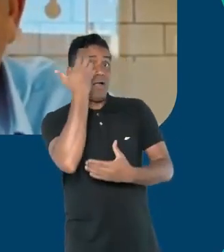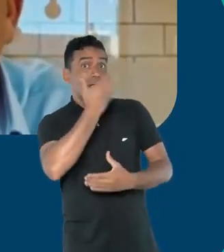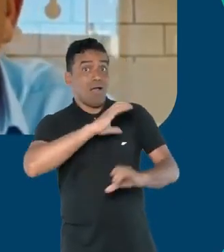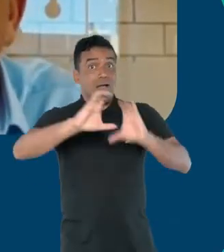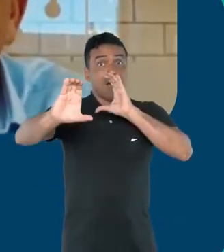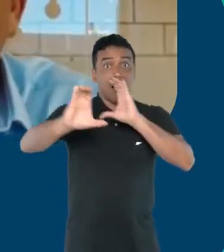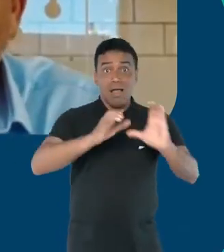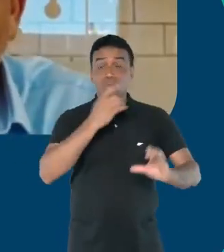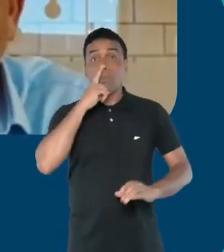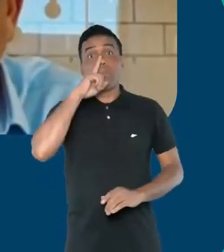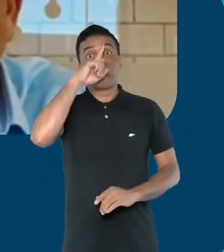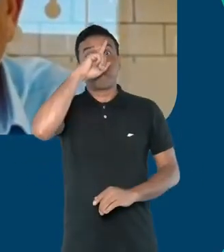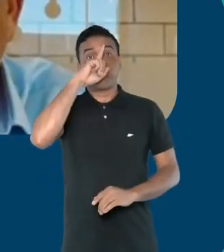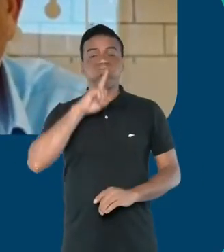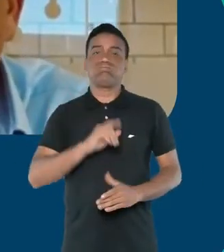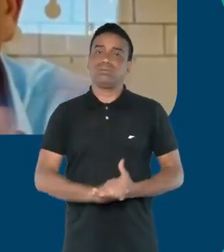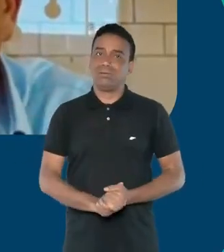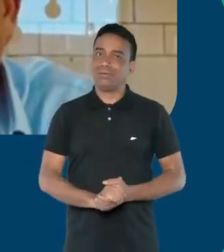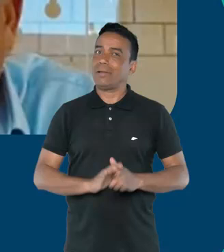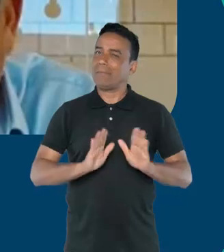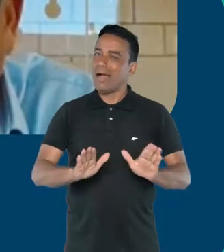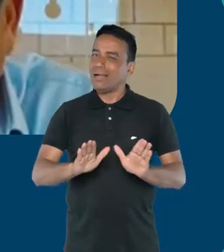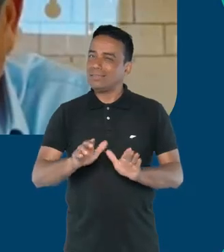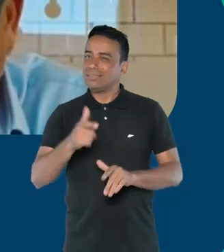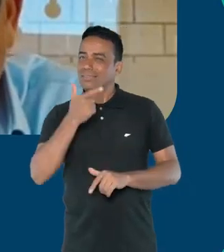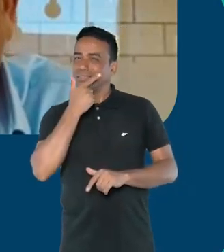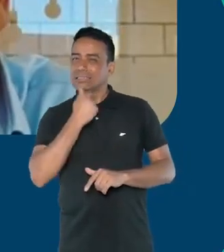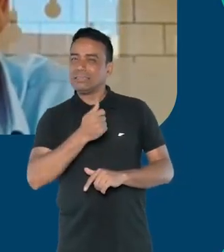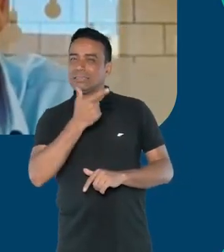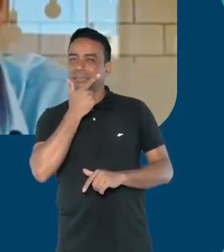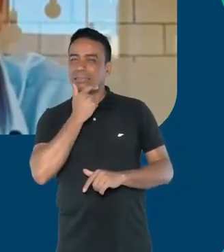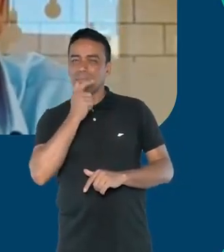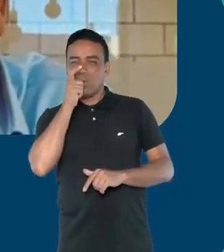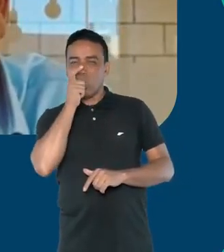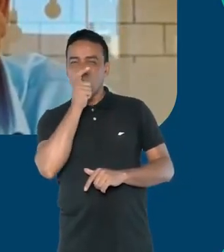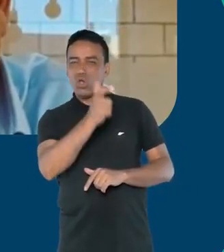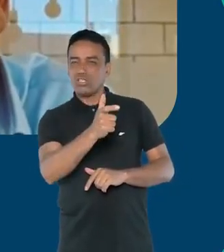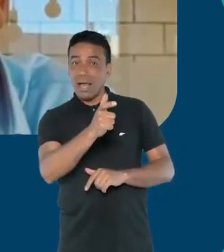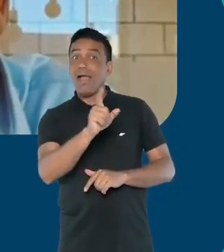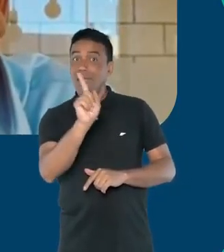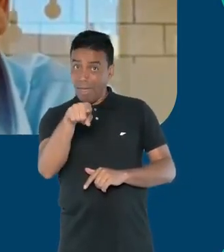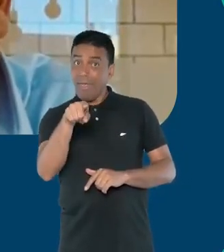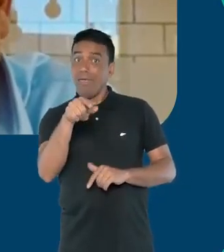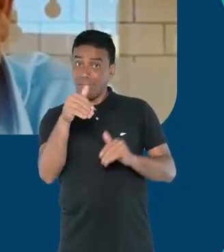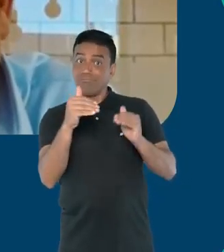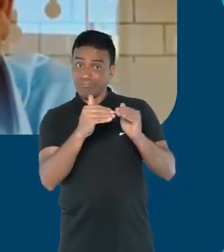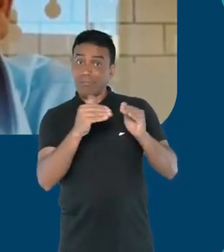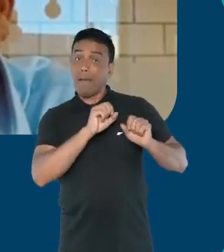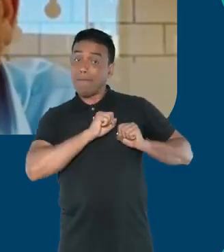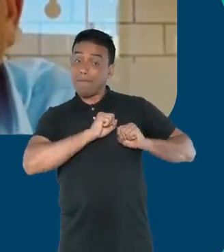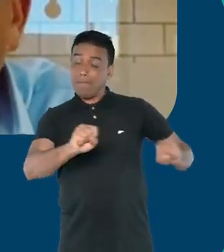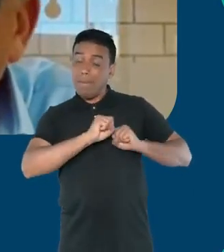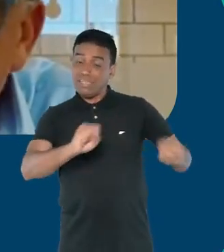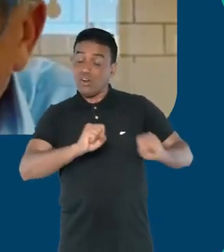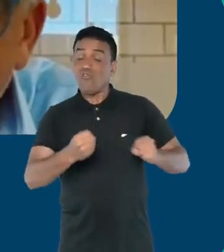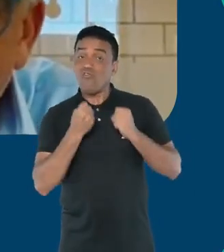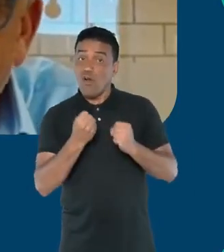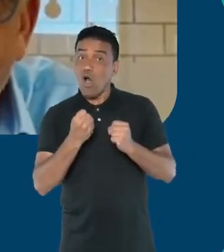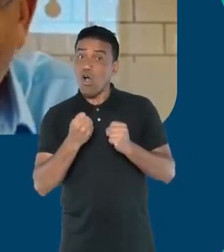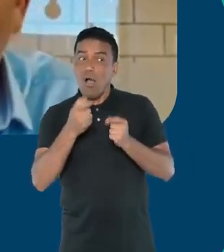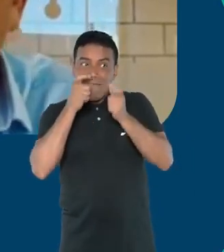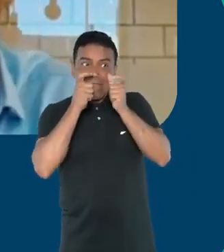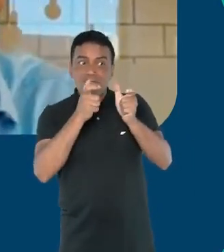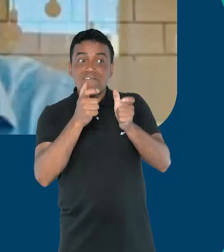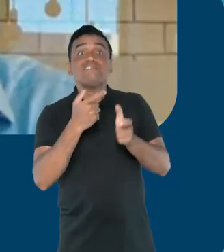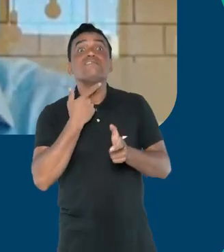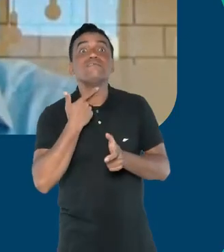né? Mas a curiosidade, que é uma das paixões, né, é uma paixão muito forte, o leva